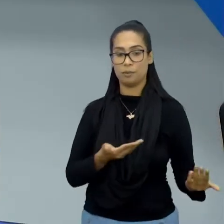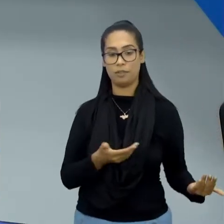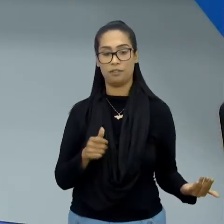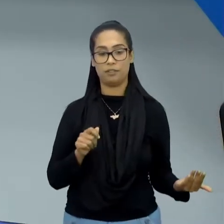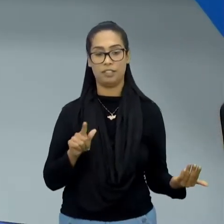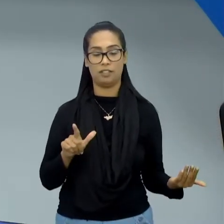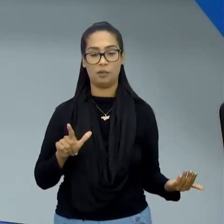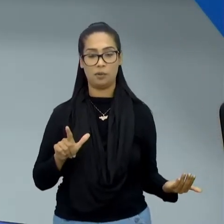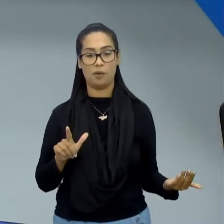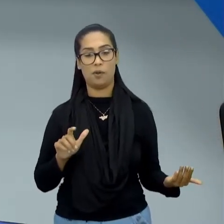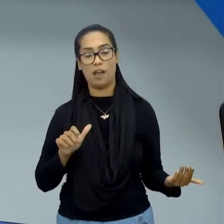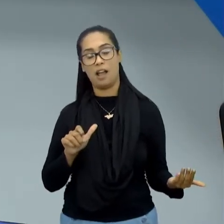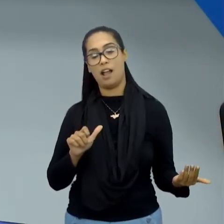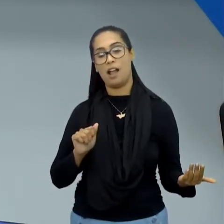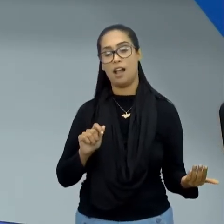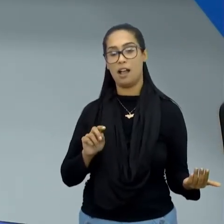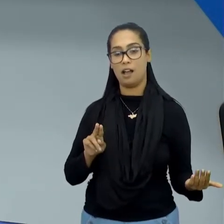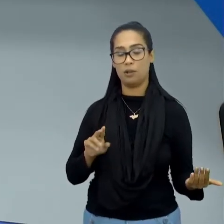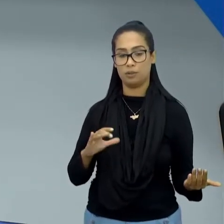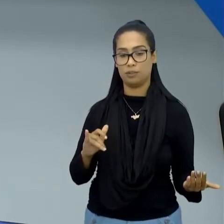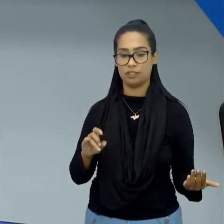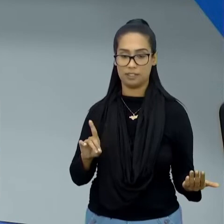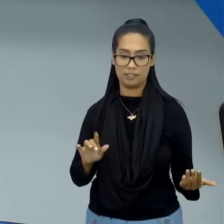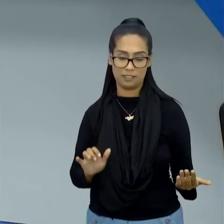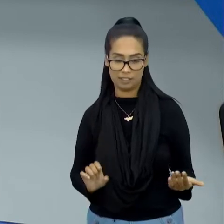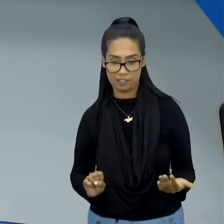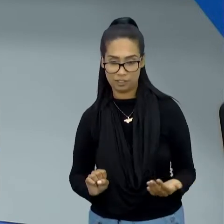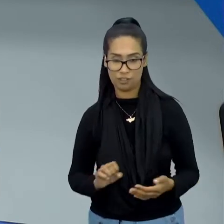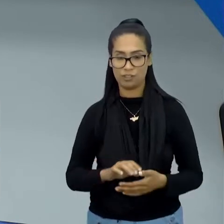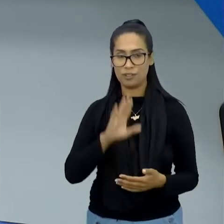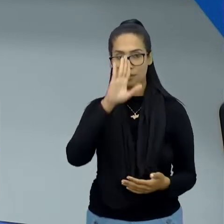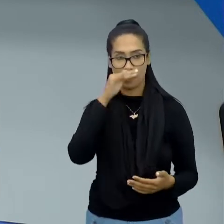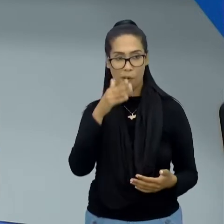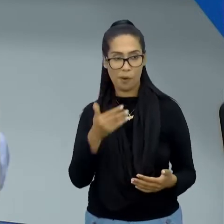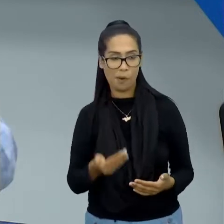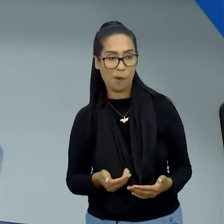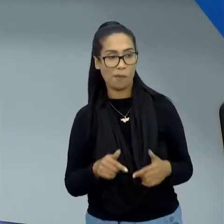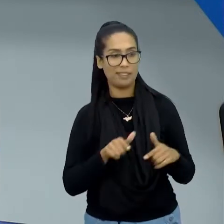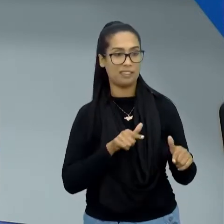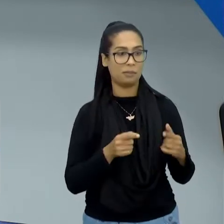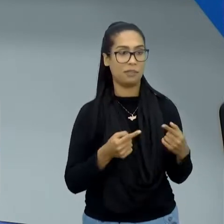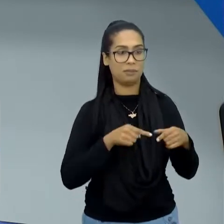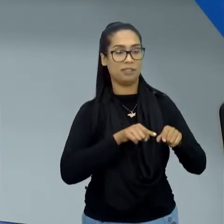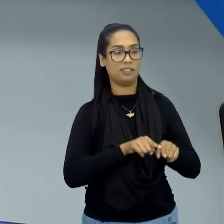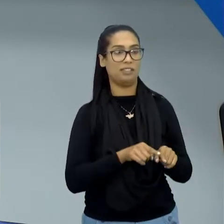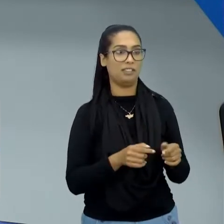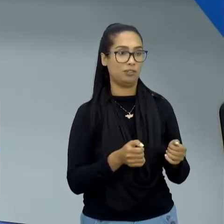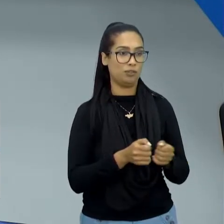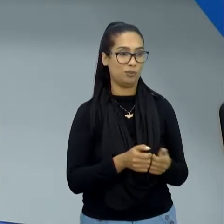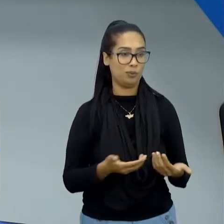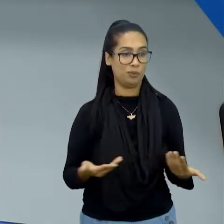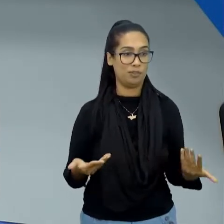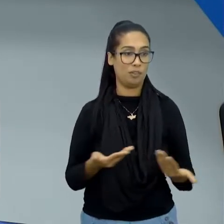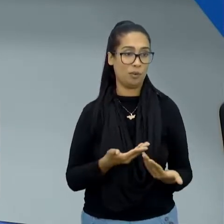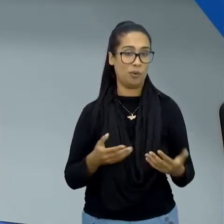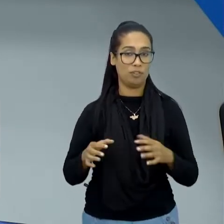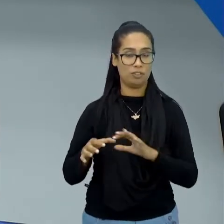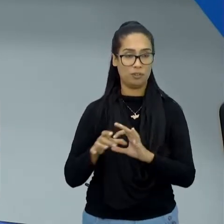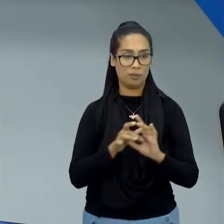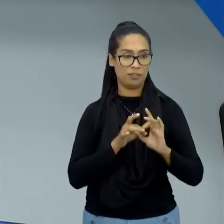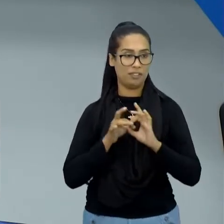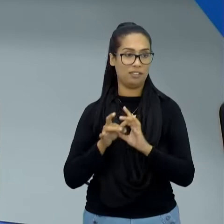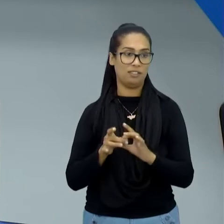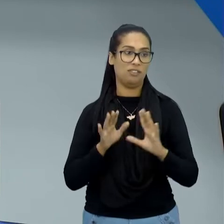honra trabalhar com você. E vamos aqui fazer, já que a gente está tudo interligado, né? A gente vai tentar